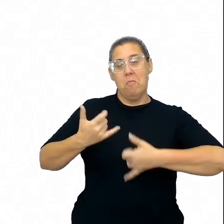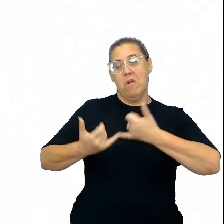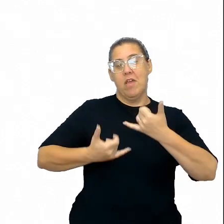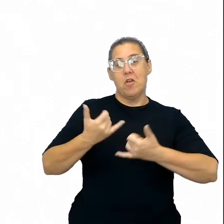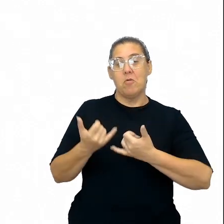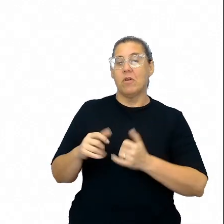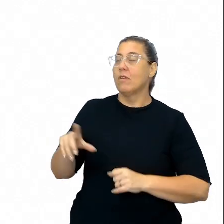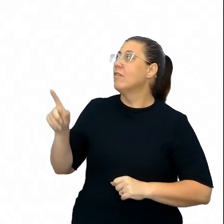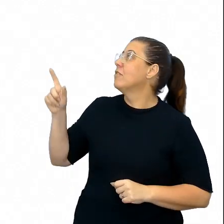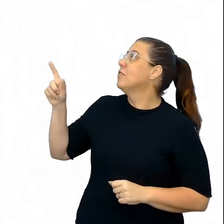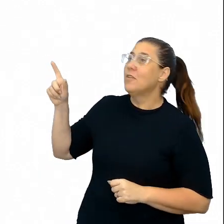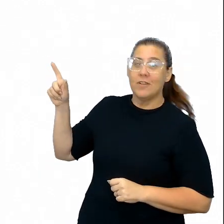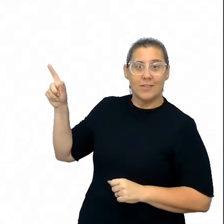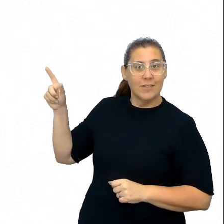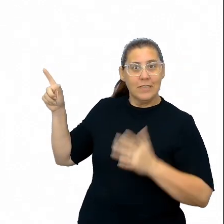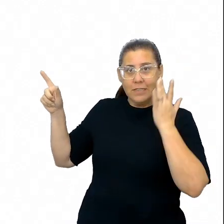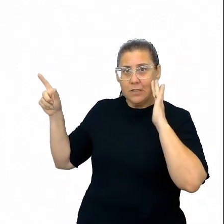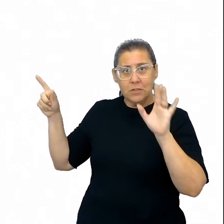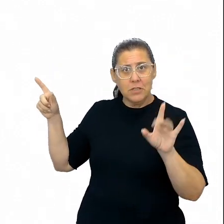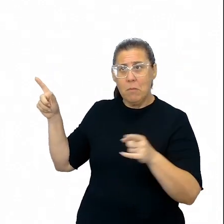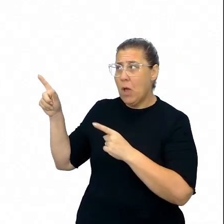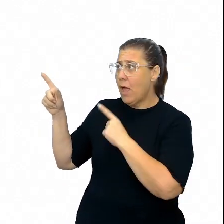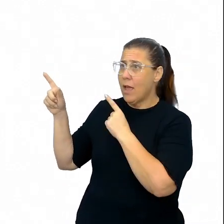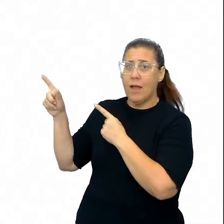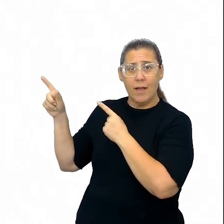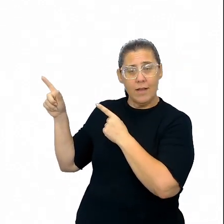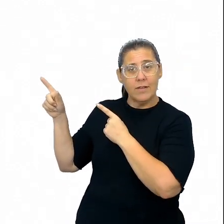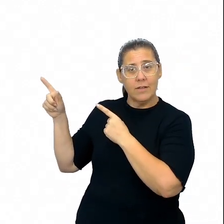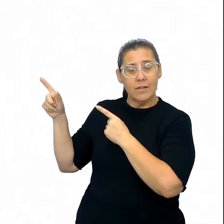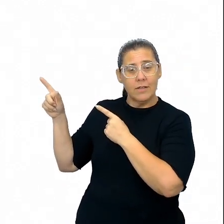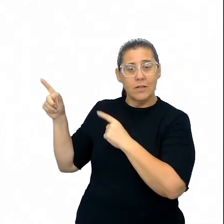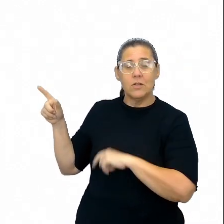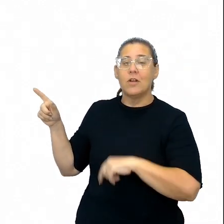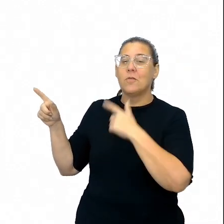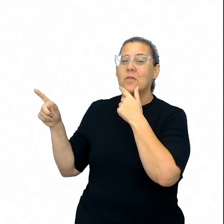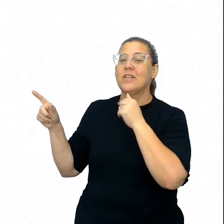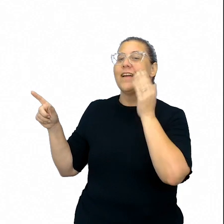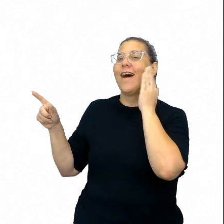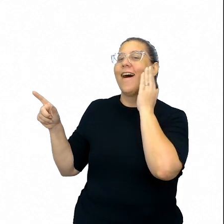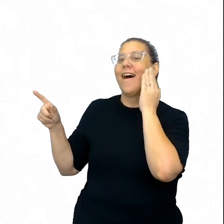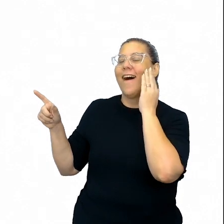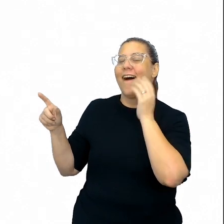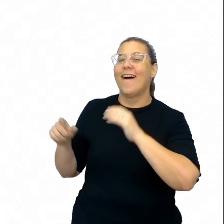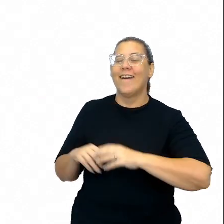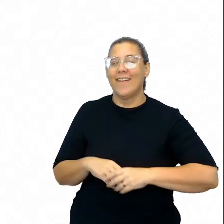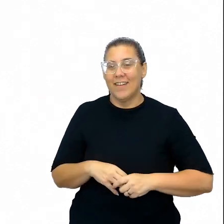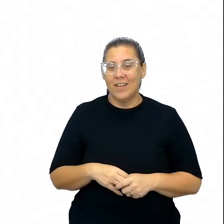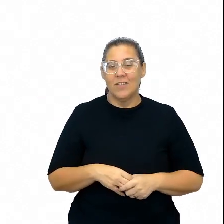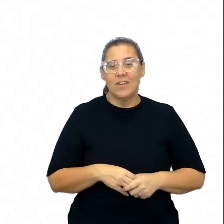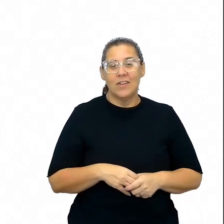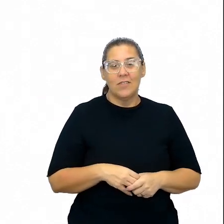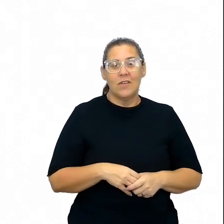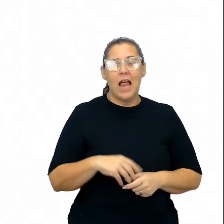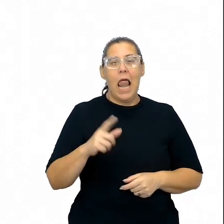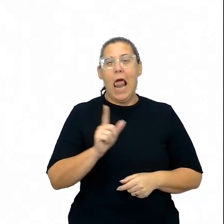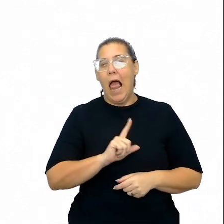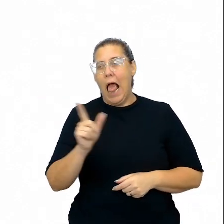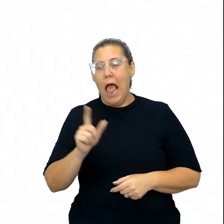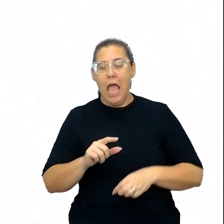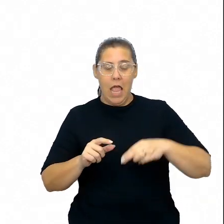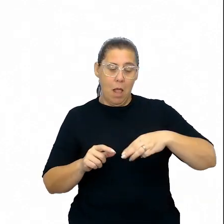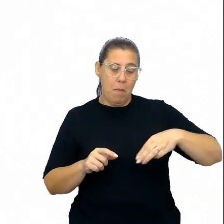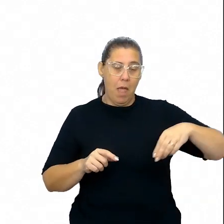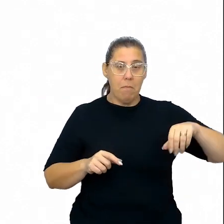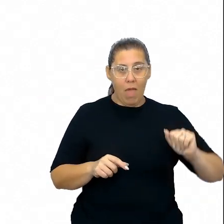essa figura, que eu falo assim, olha, gente, vocês não sabem o que é um octógono? Os meninos, às vezes, até sabem. Ah, aquele negócio que os caras da luta lá do MMA lutam